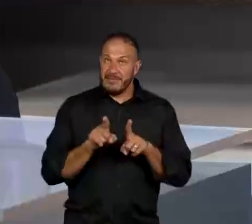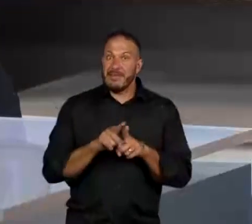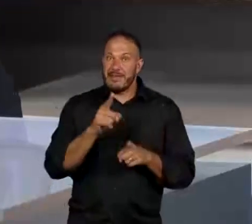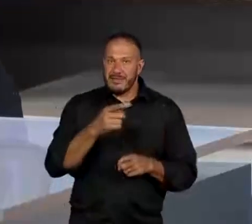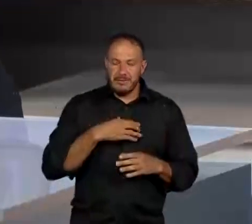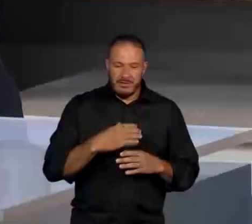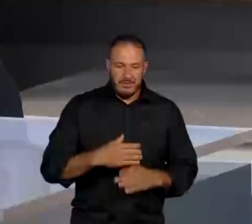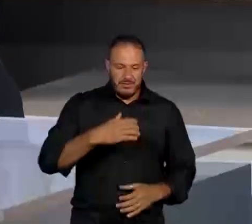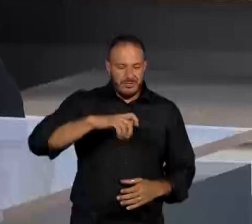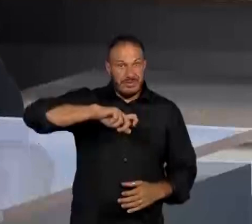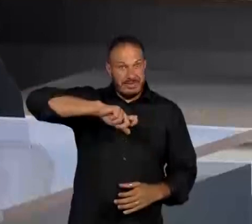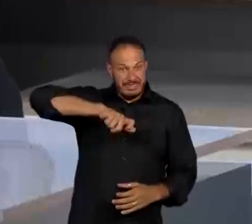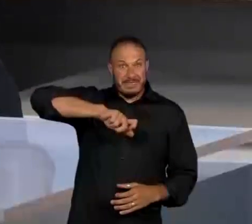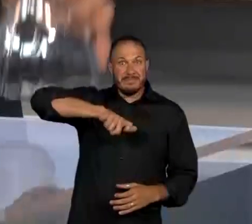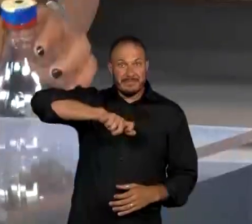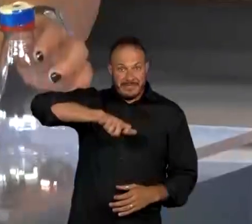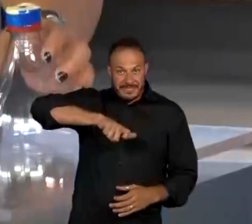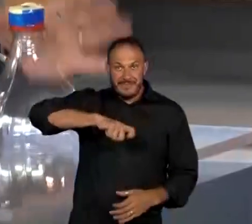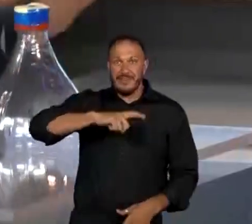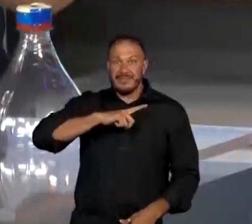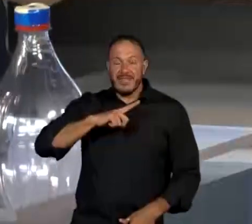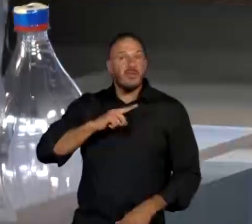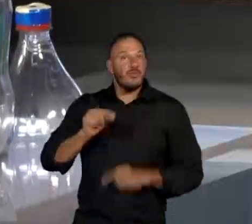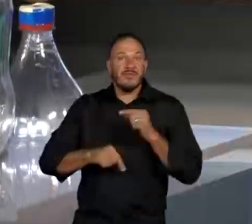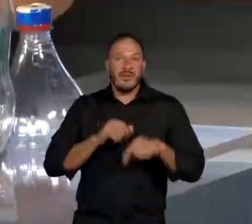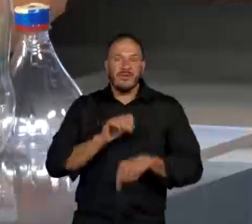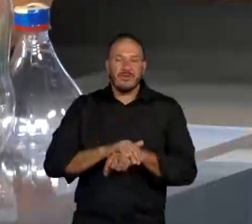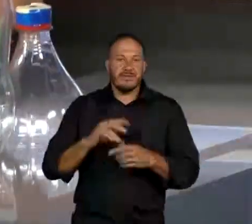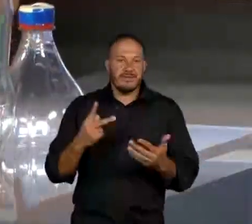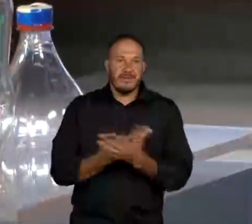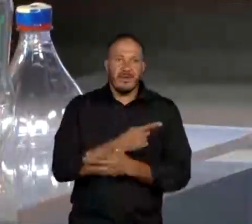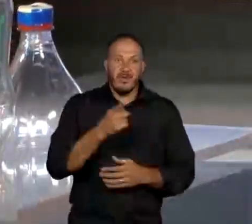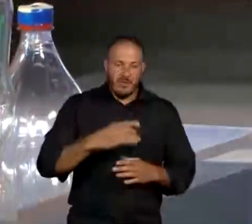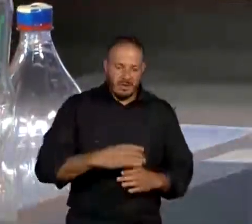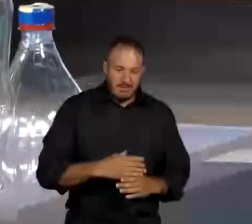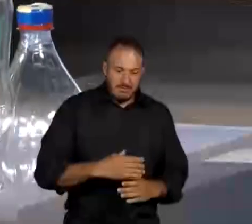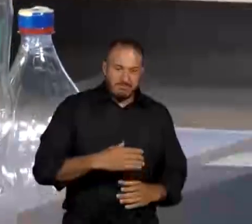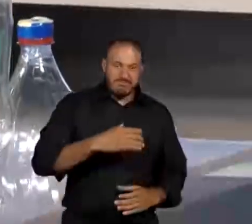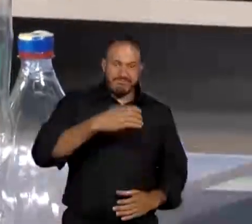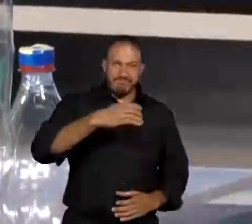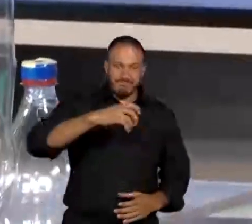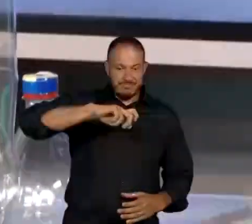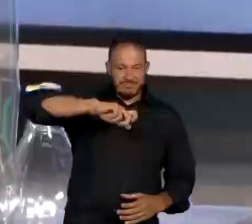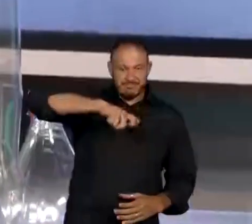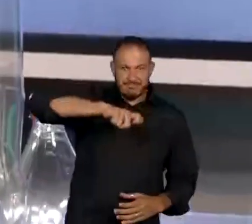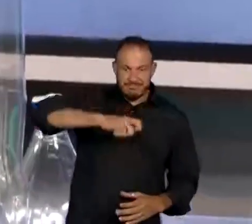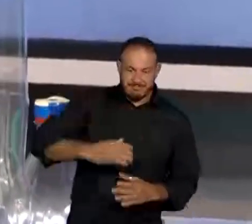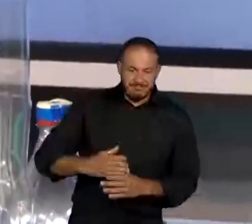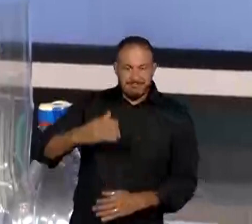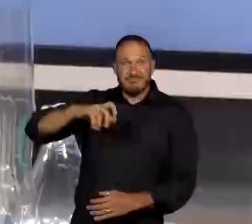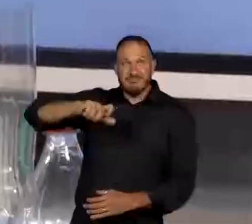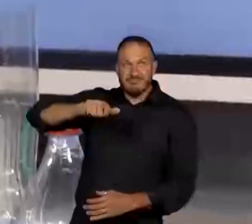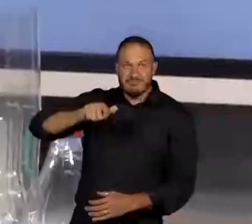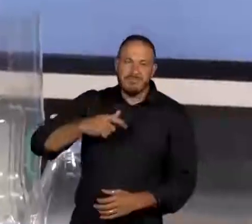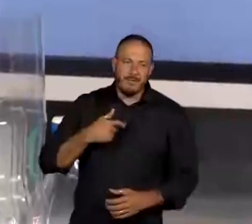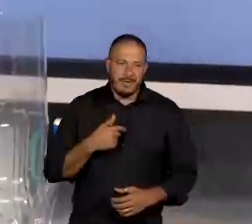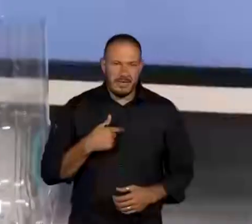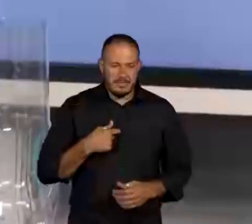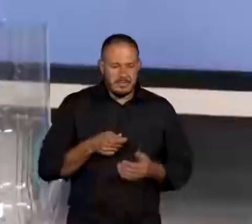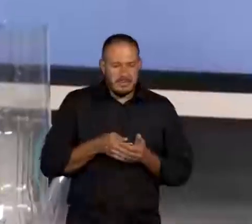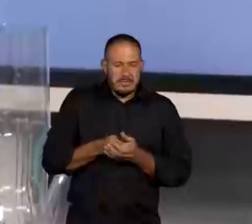tampinha e tudo mais. O que vai acontecer? Uma das minhas garrafas, eu vou demonstrar para vocês, uma das minhas garrafas, eu peguei um